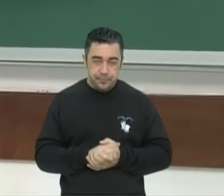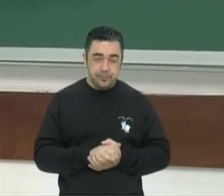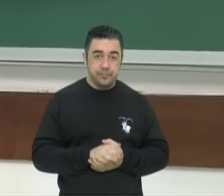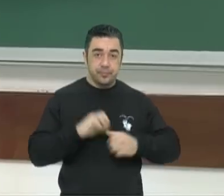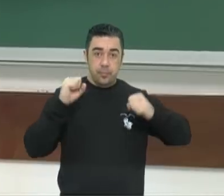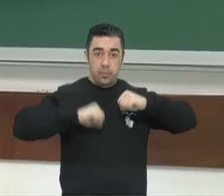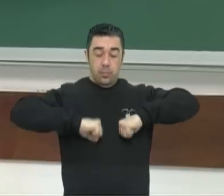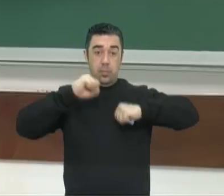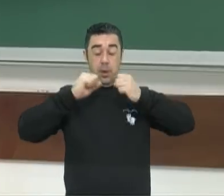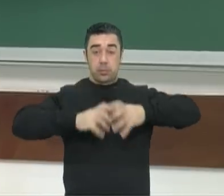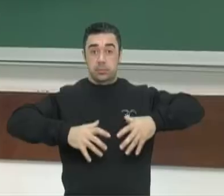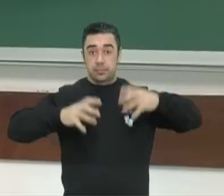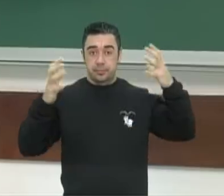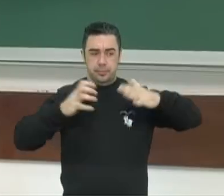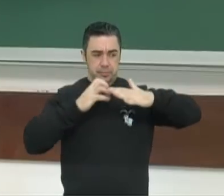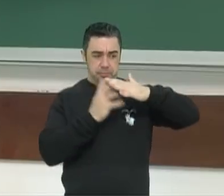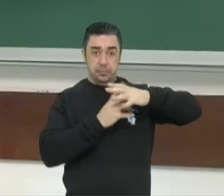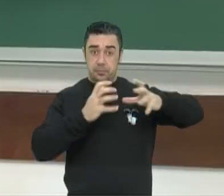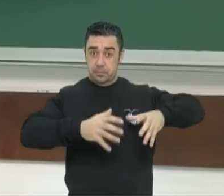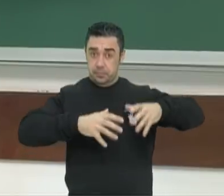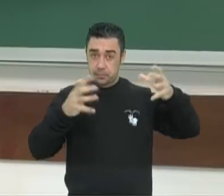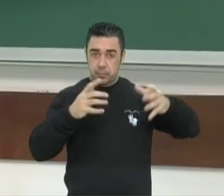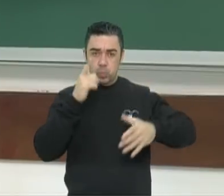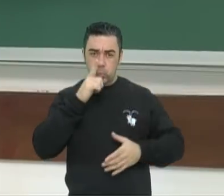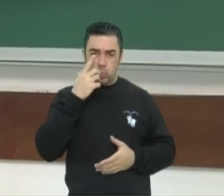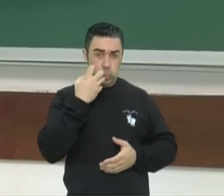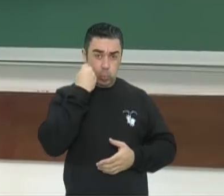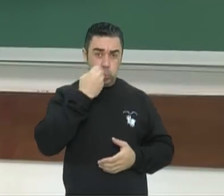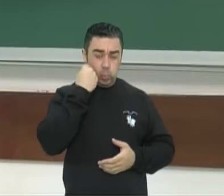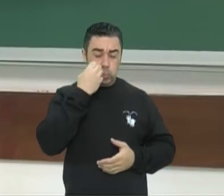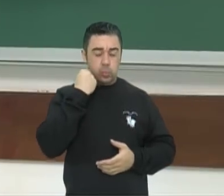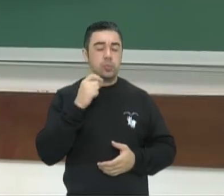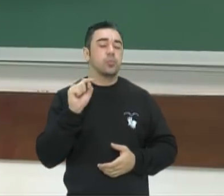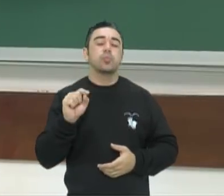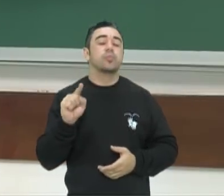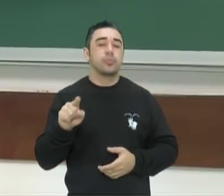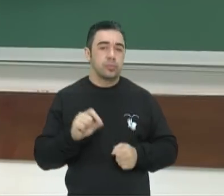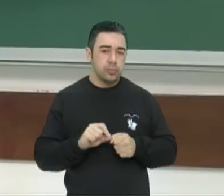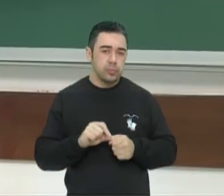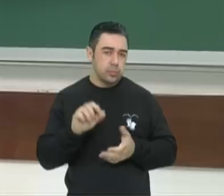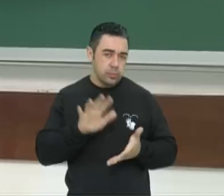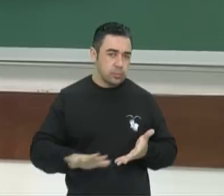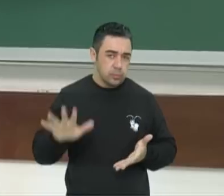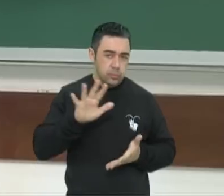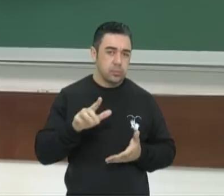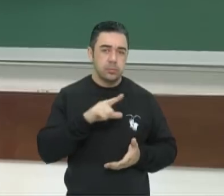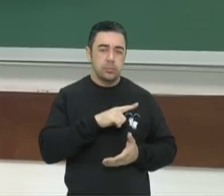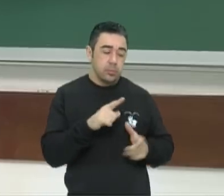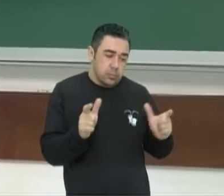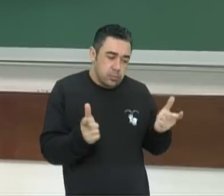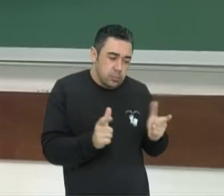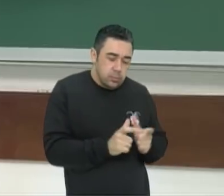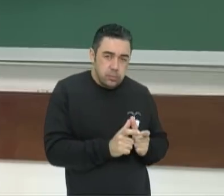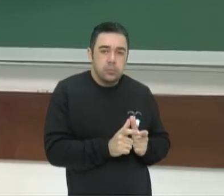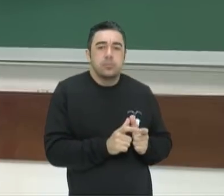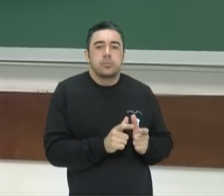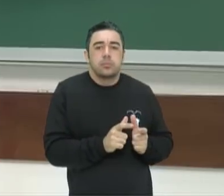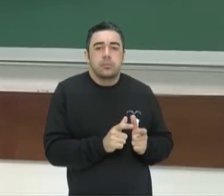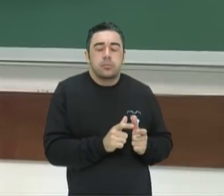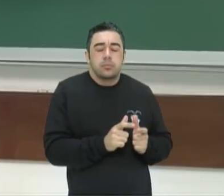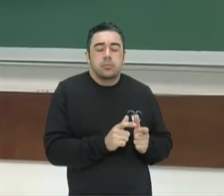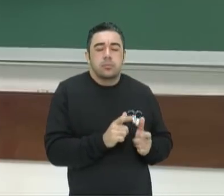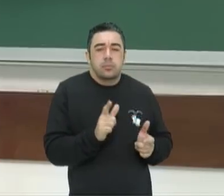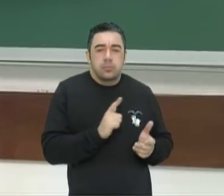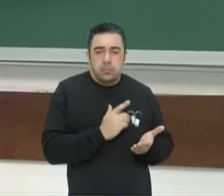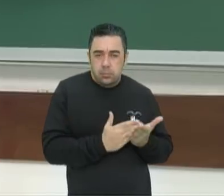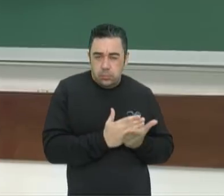grandes indústrias ou os grandes capitalistas, os grandes empresários, o que eles vão fazer em geral? Você tem lá as indústrias pequenas, médias e grandes e vão